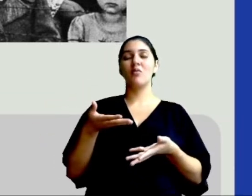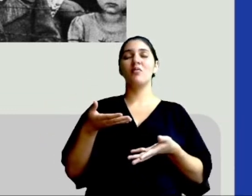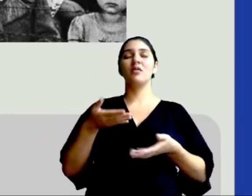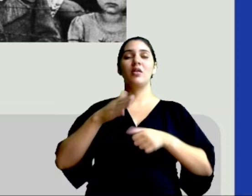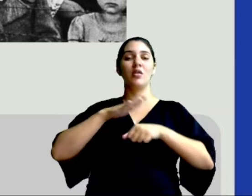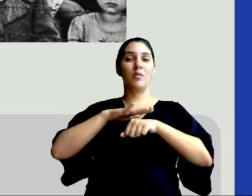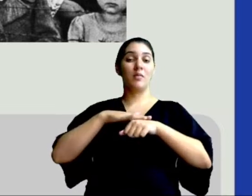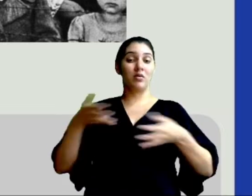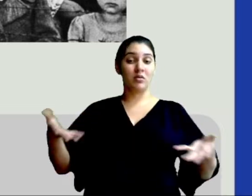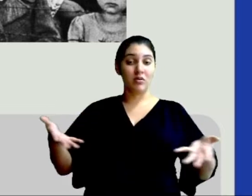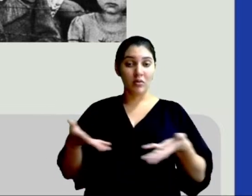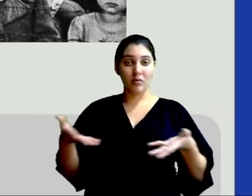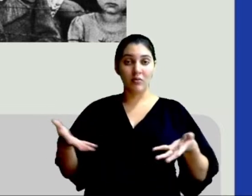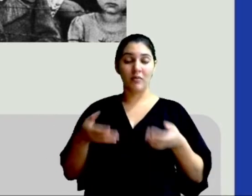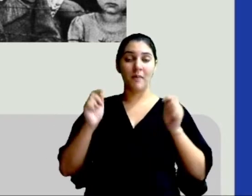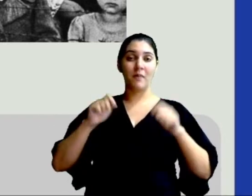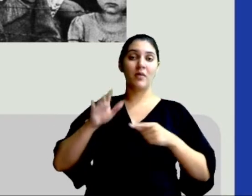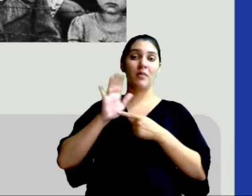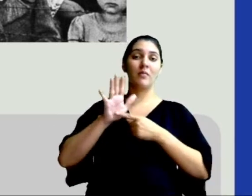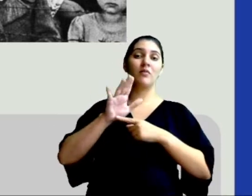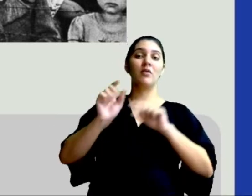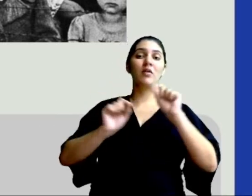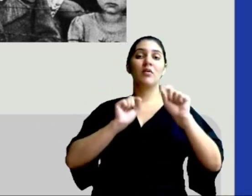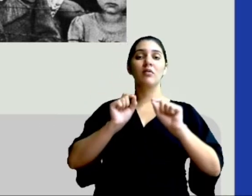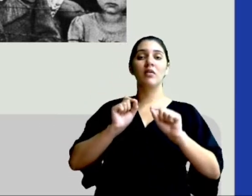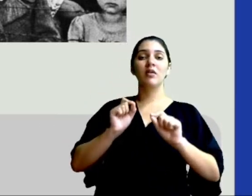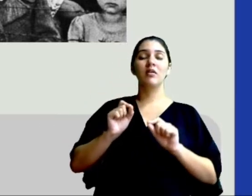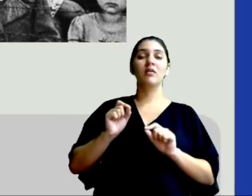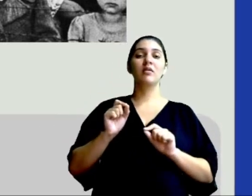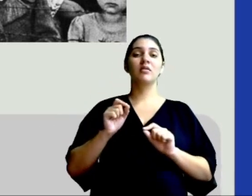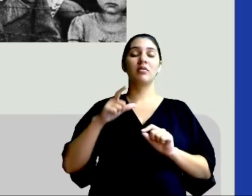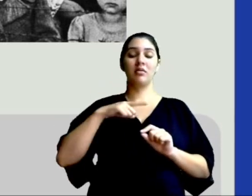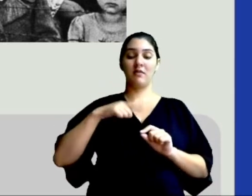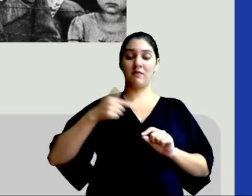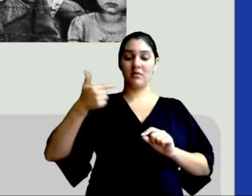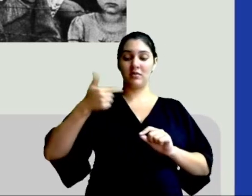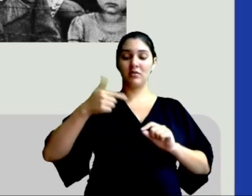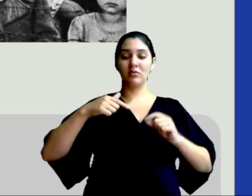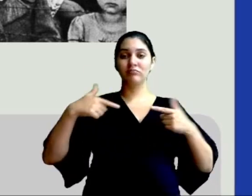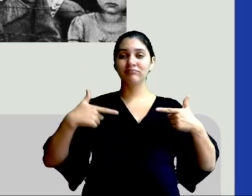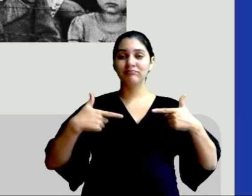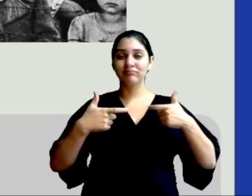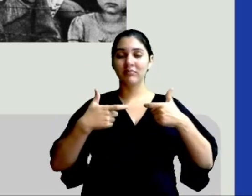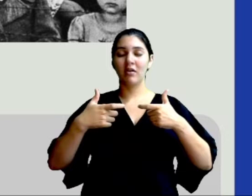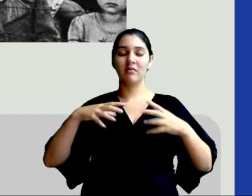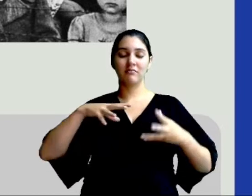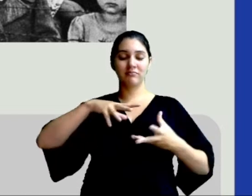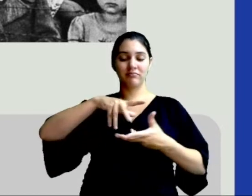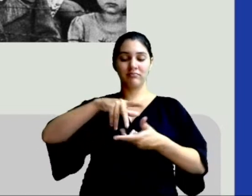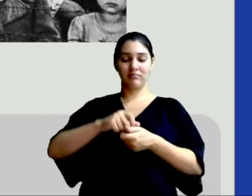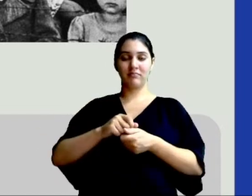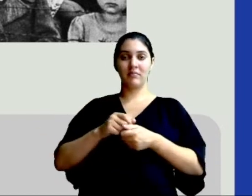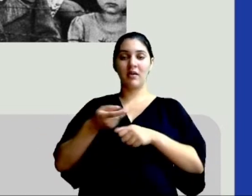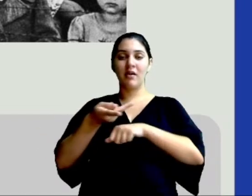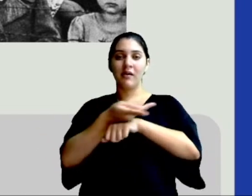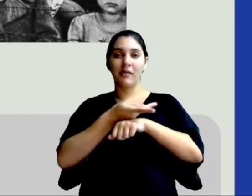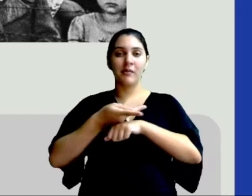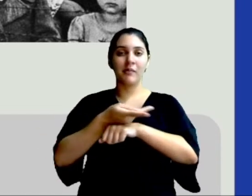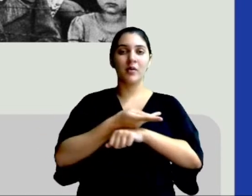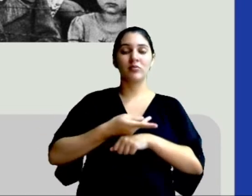contemporaneidade a gente pode citar um evento, a Segunda Guerra Mundial. Então, a procura